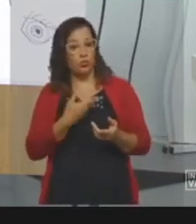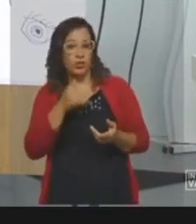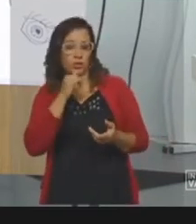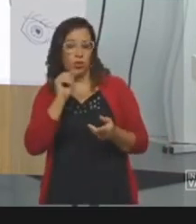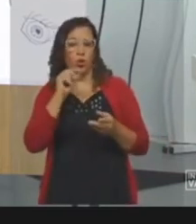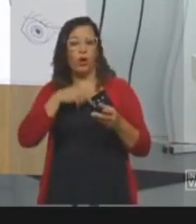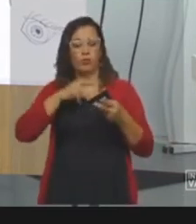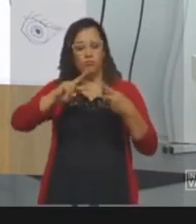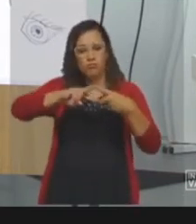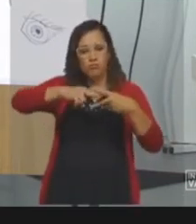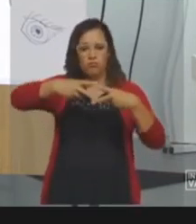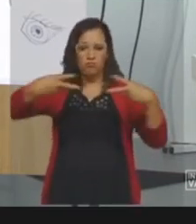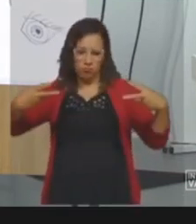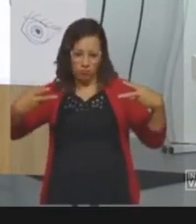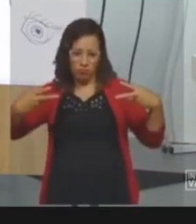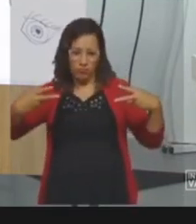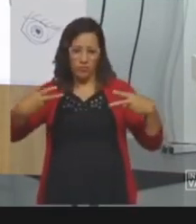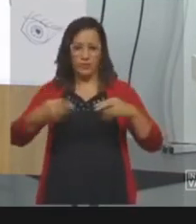manipular o DNA.